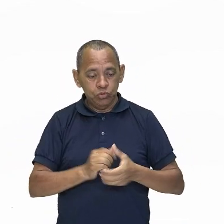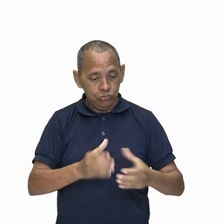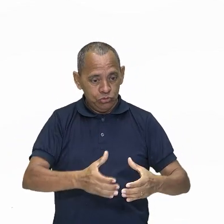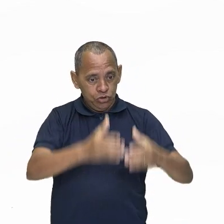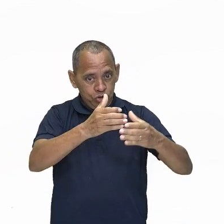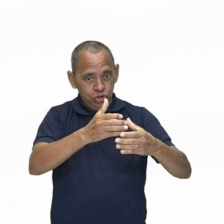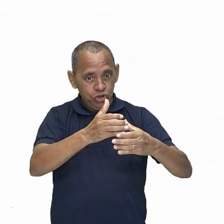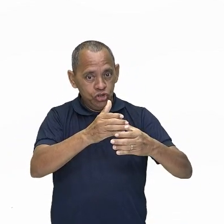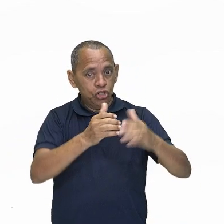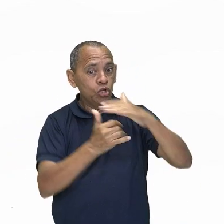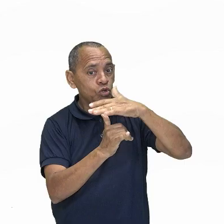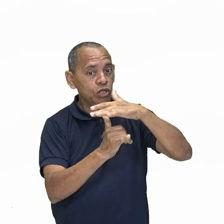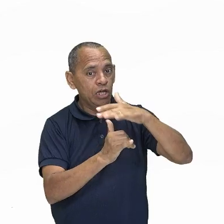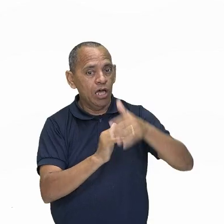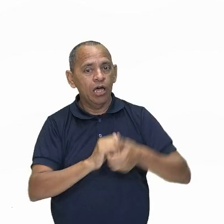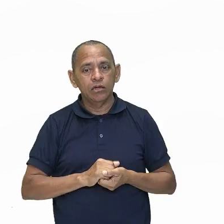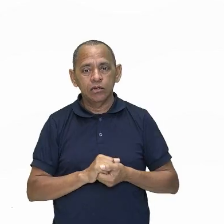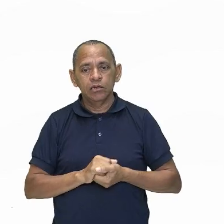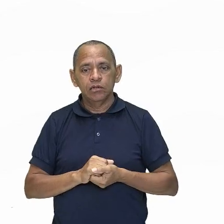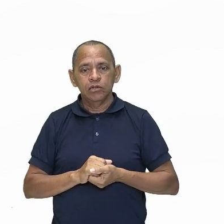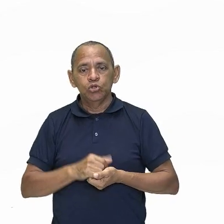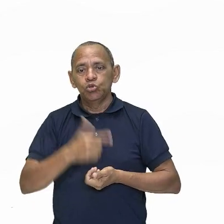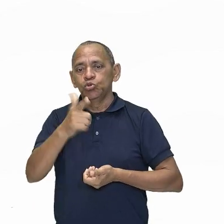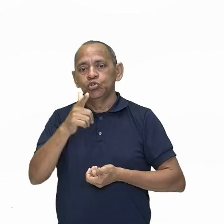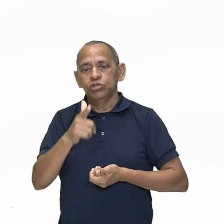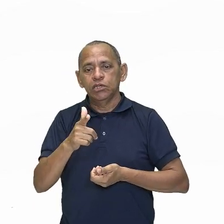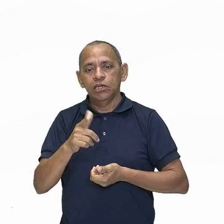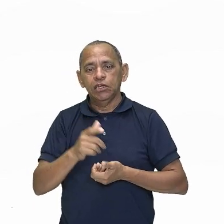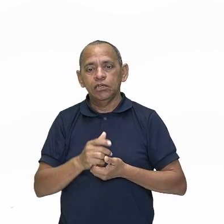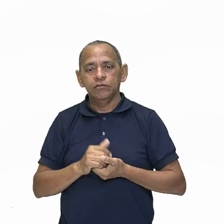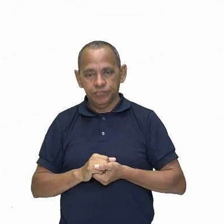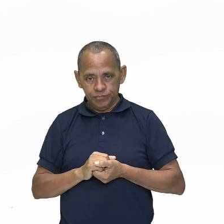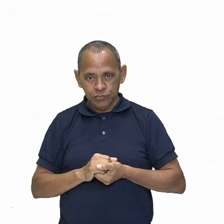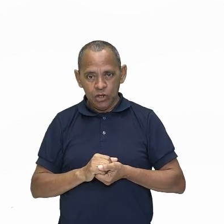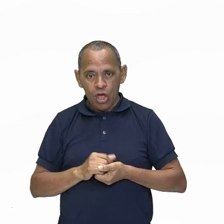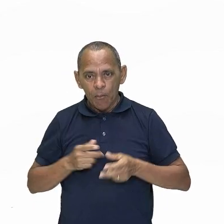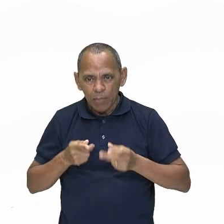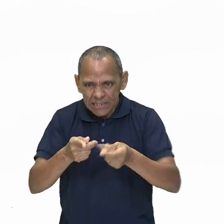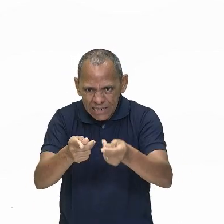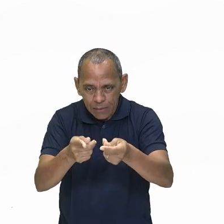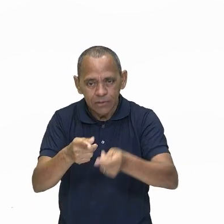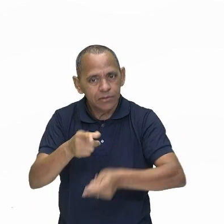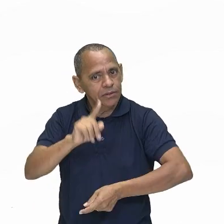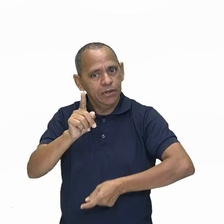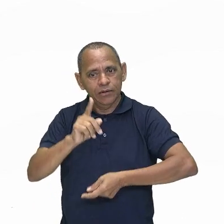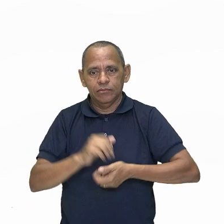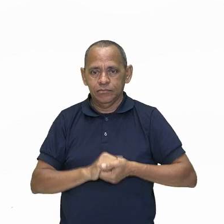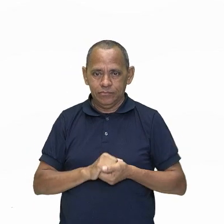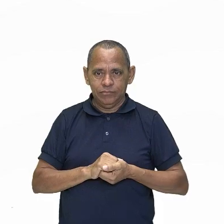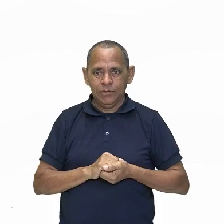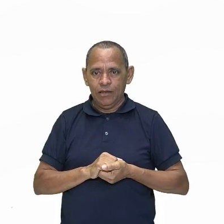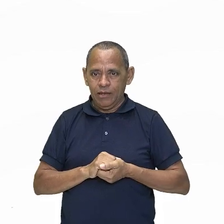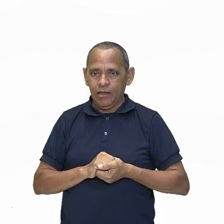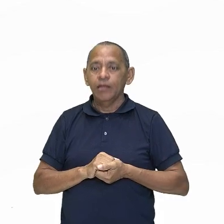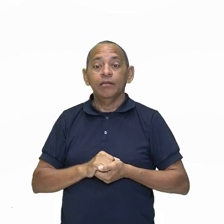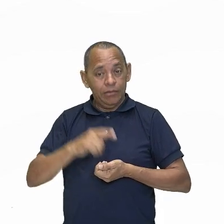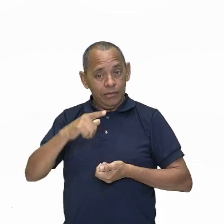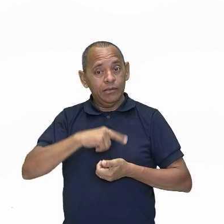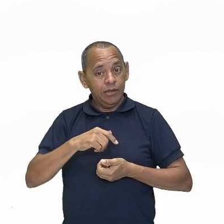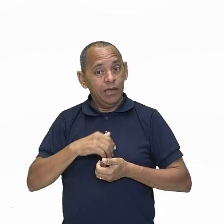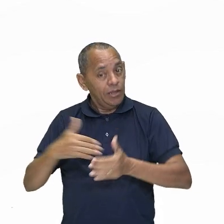de geração de eletricidade. Então é uma desvantagem, porque é não renovável, né, esse tipo